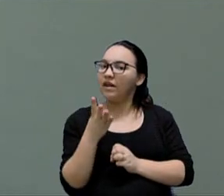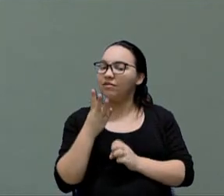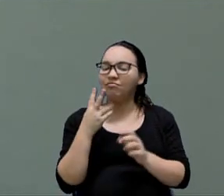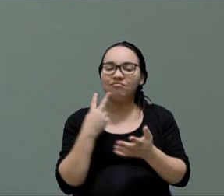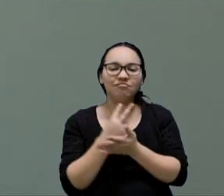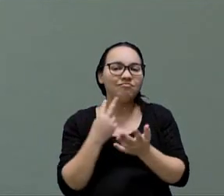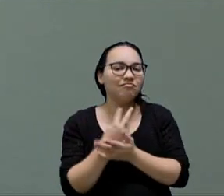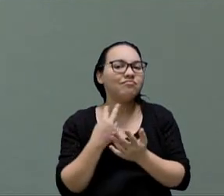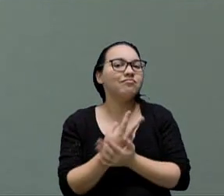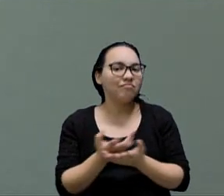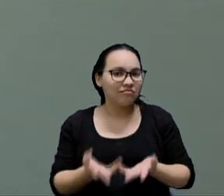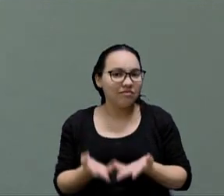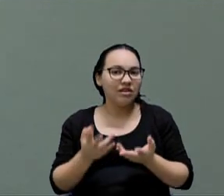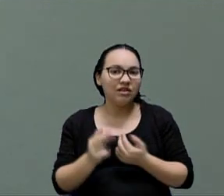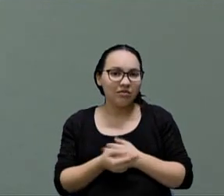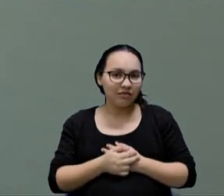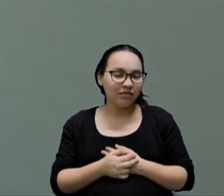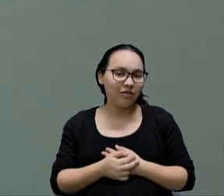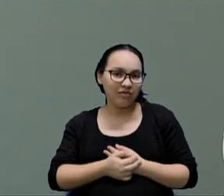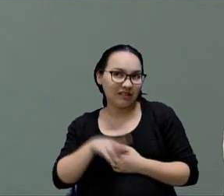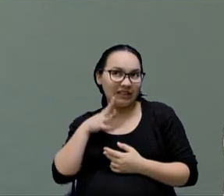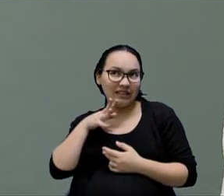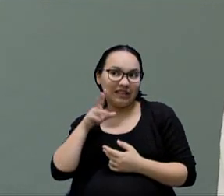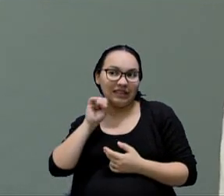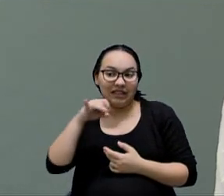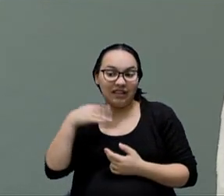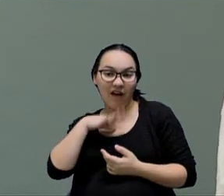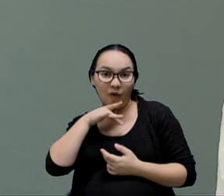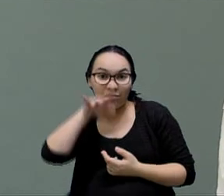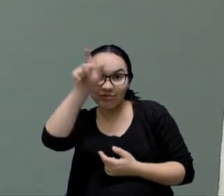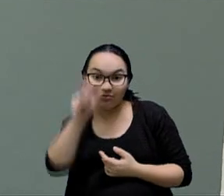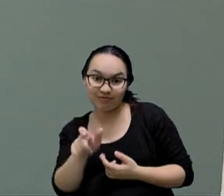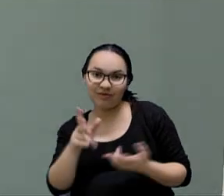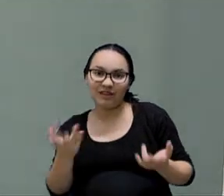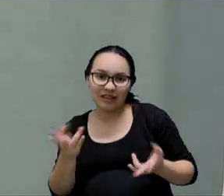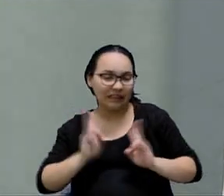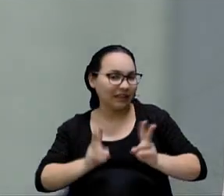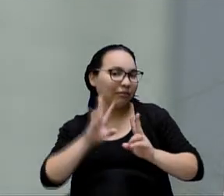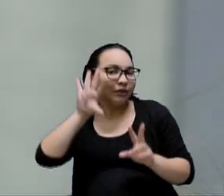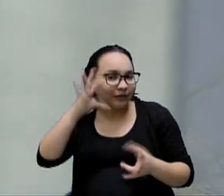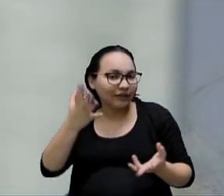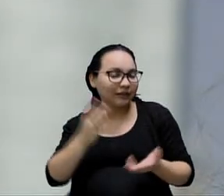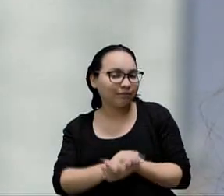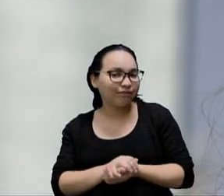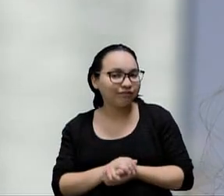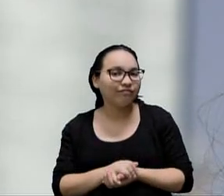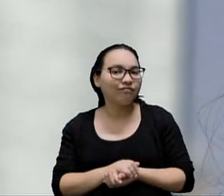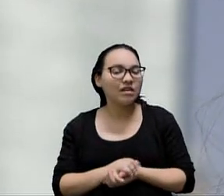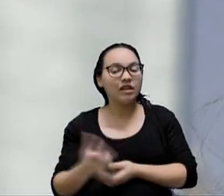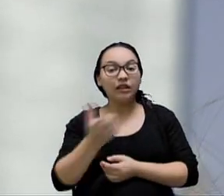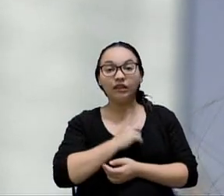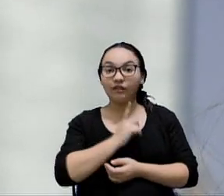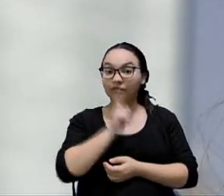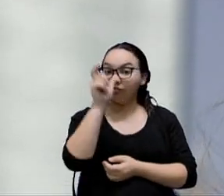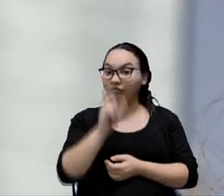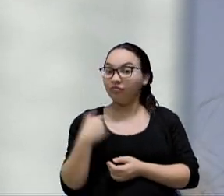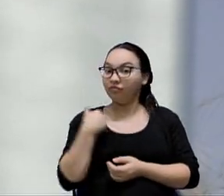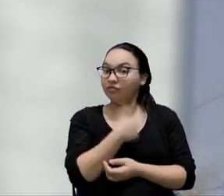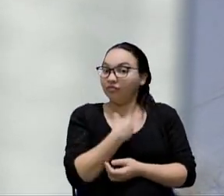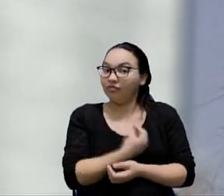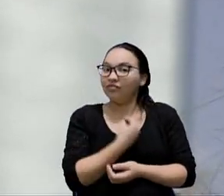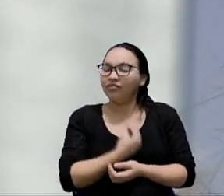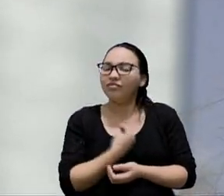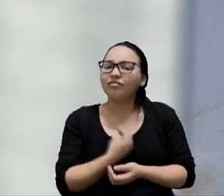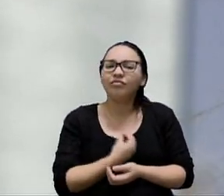sono, o que acontece com certa frequência. Ter você nas nossas vidas é a garantia do sorriso sincero